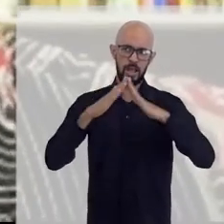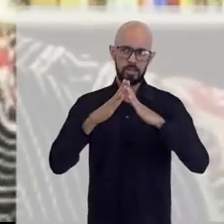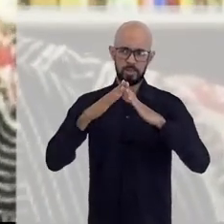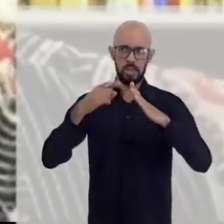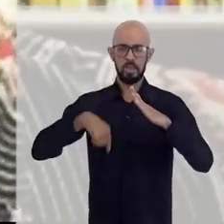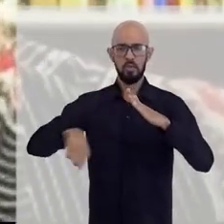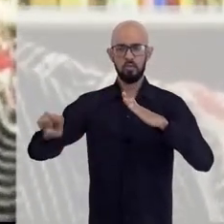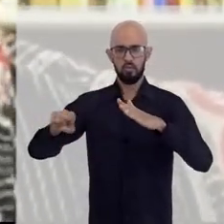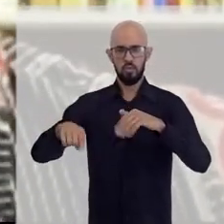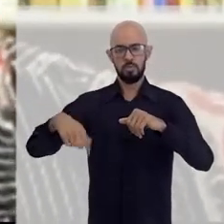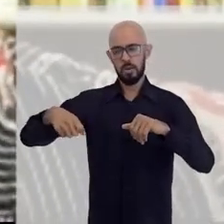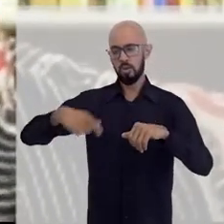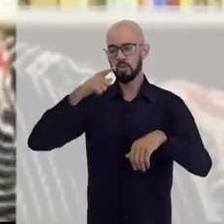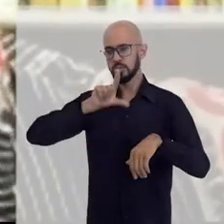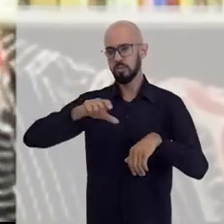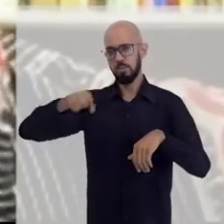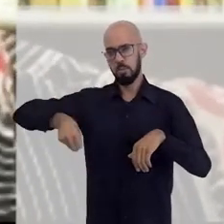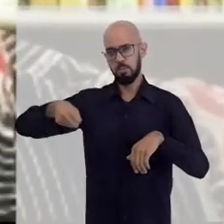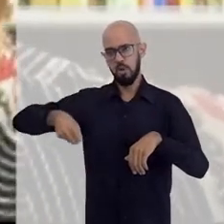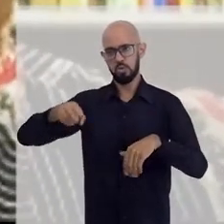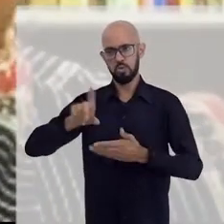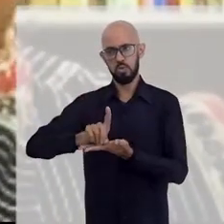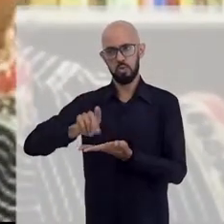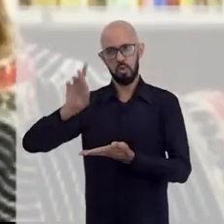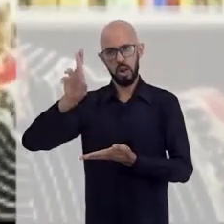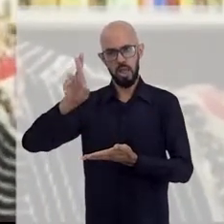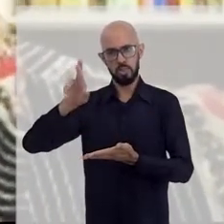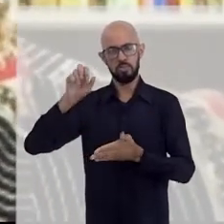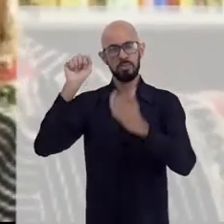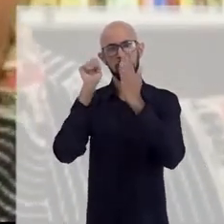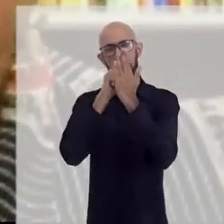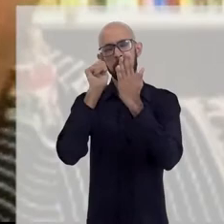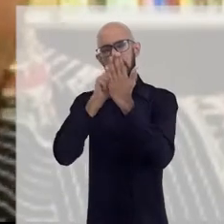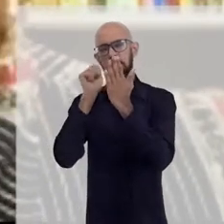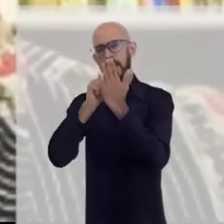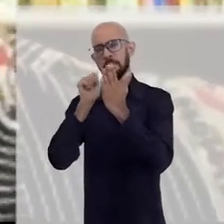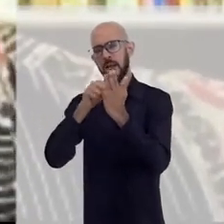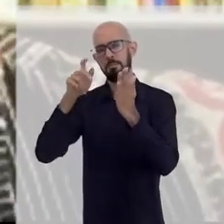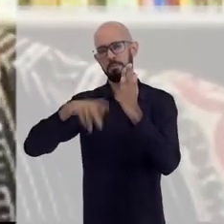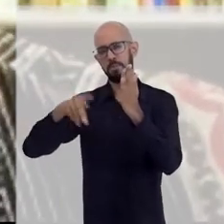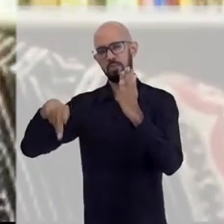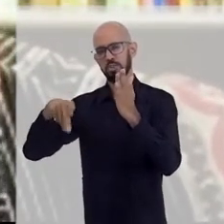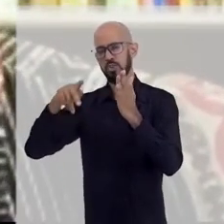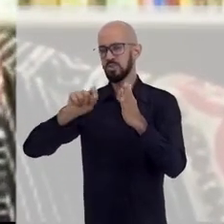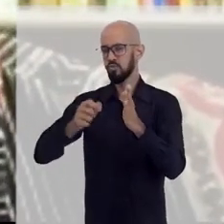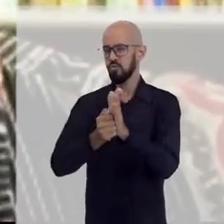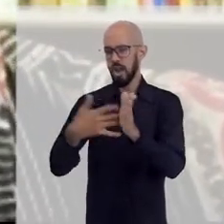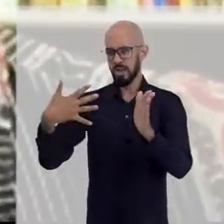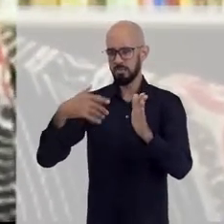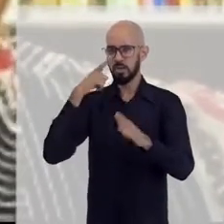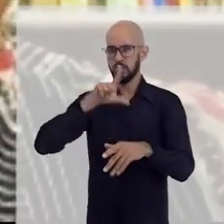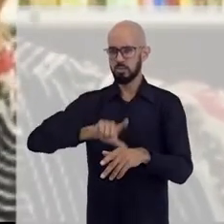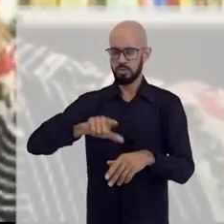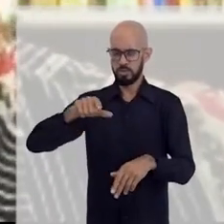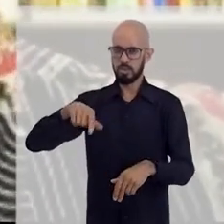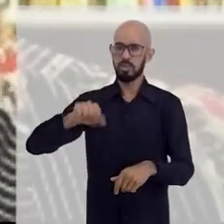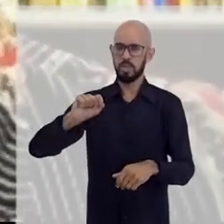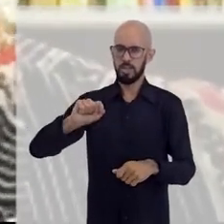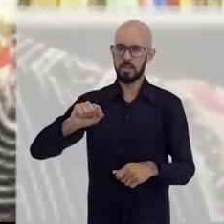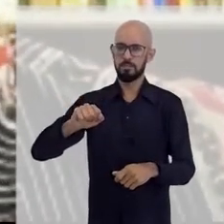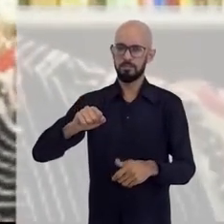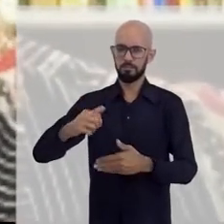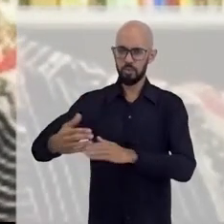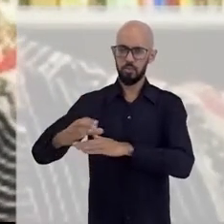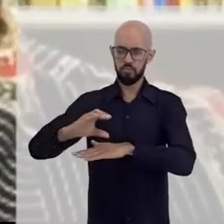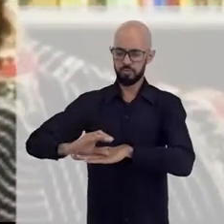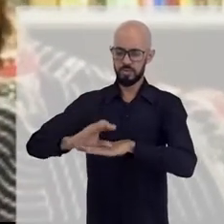fui atrás de uma bolsa de doutorado, bati na porta de vários professores para tentando conseguir uma bolsa, porque